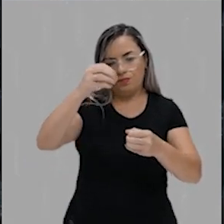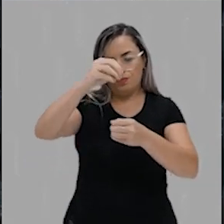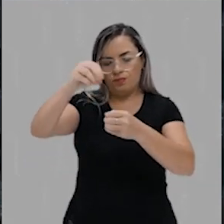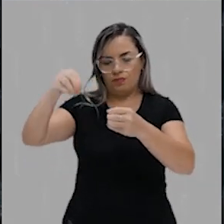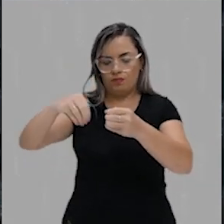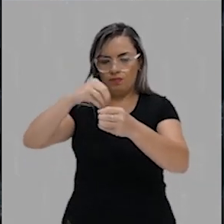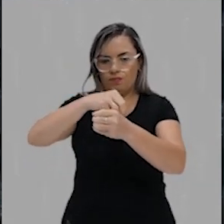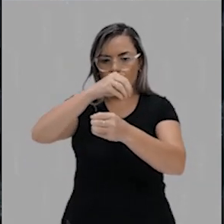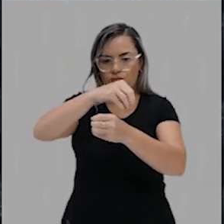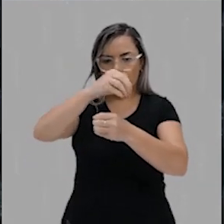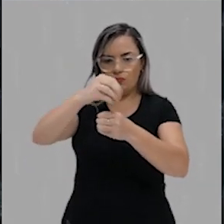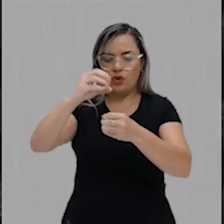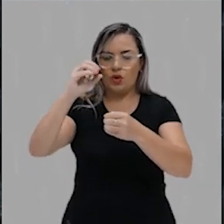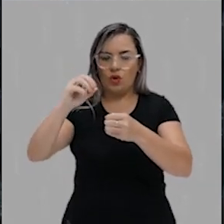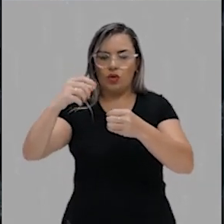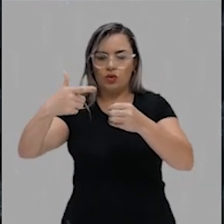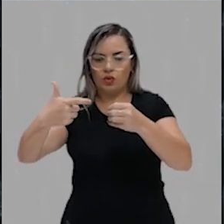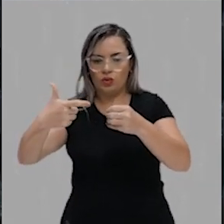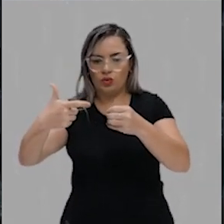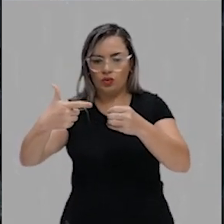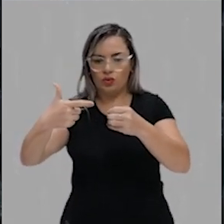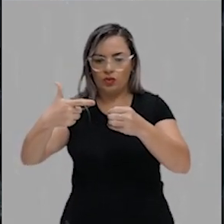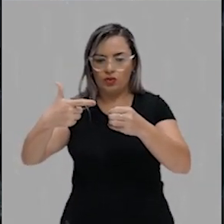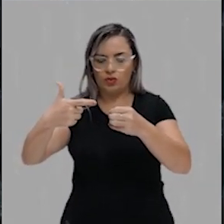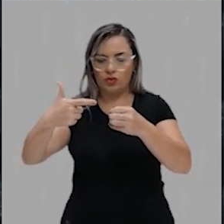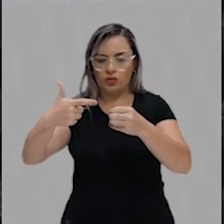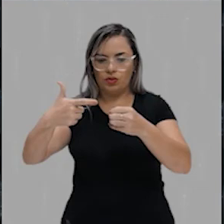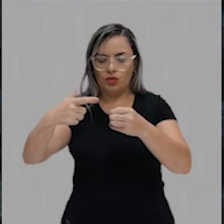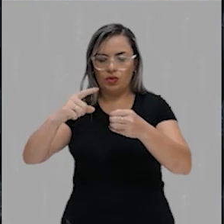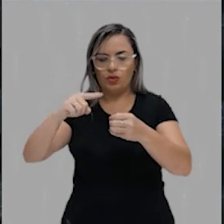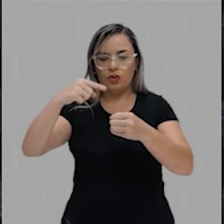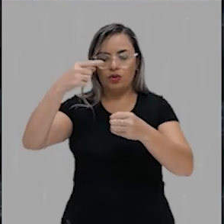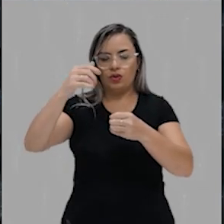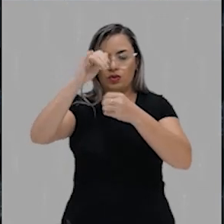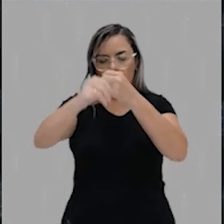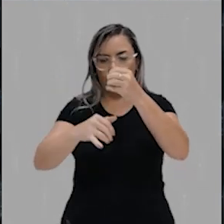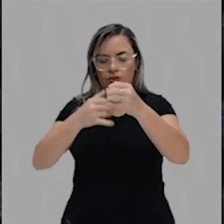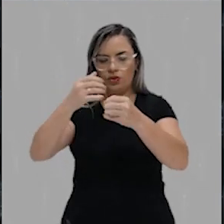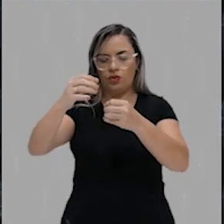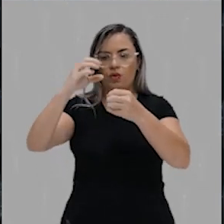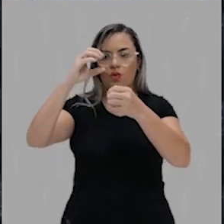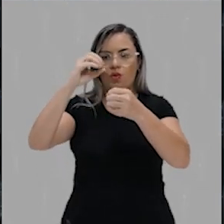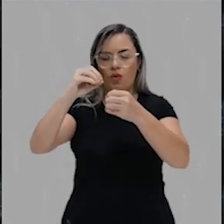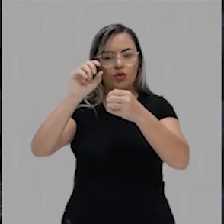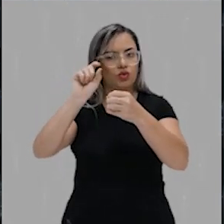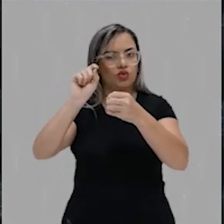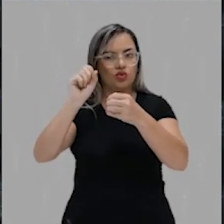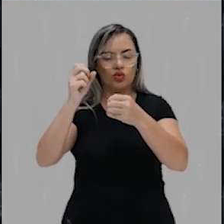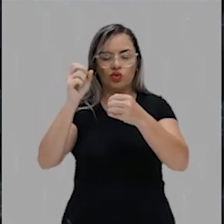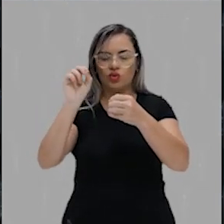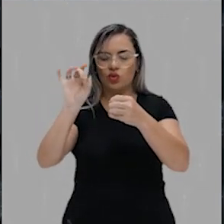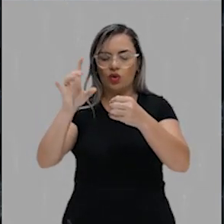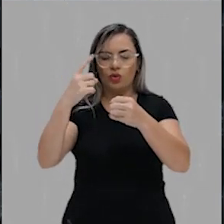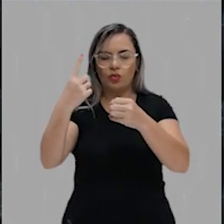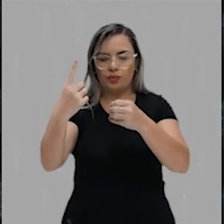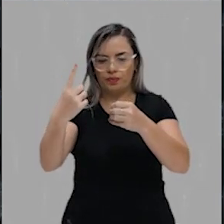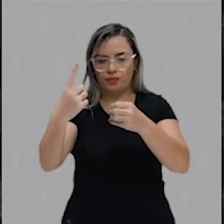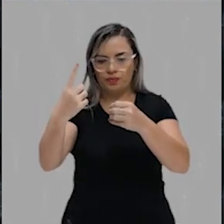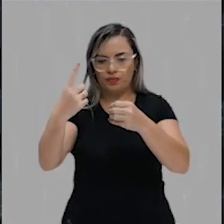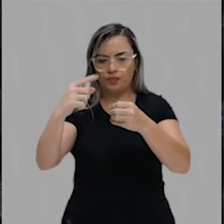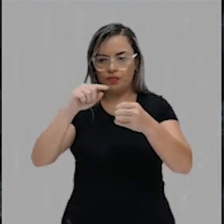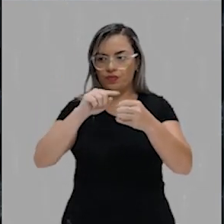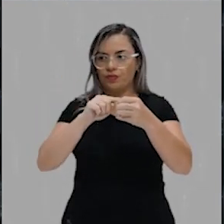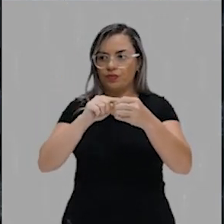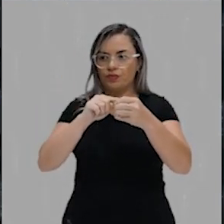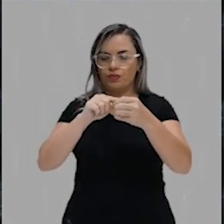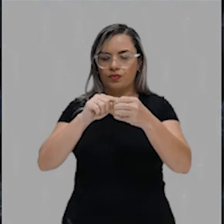de oxigênio, que é O2, e um átomo de oxigênio sozinho aqui, ó. Este átomo de